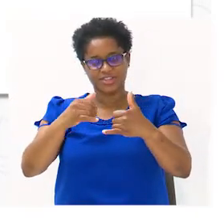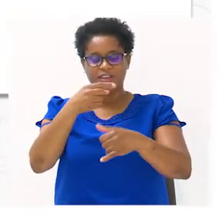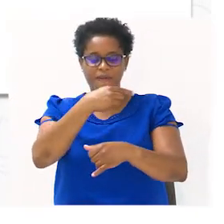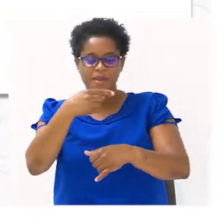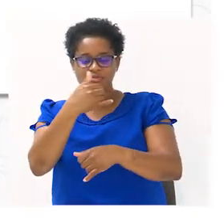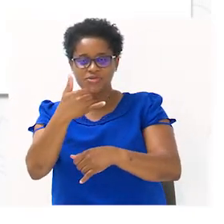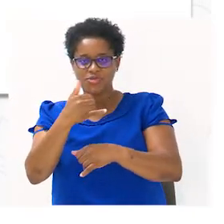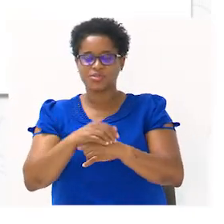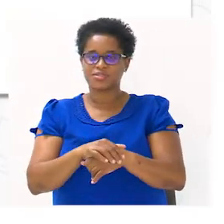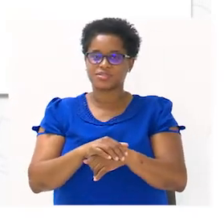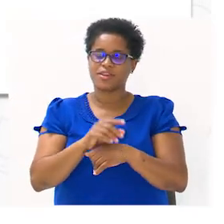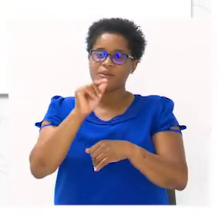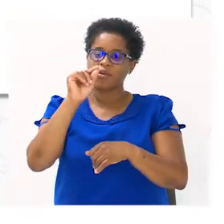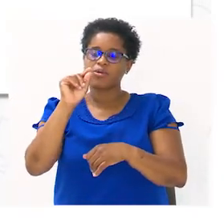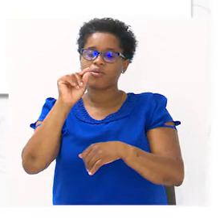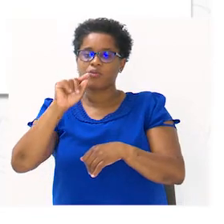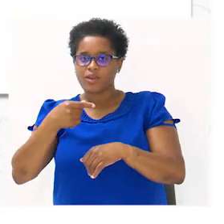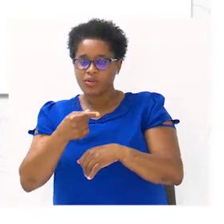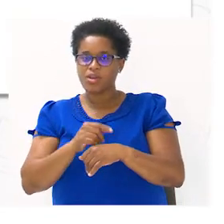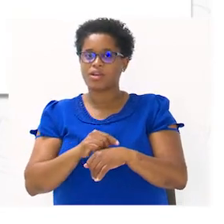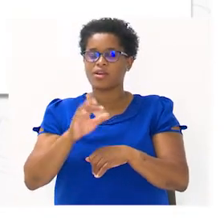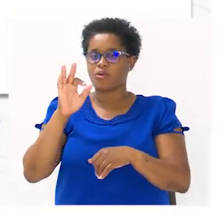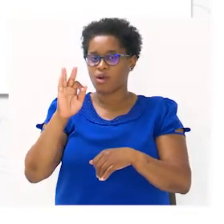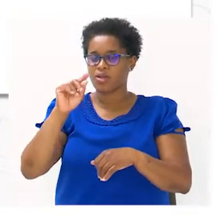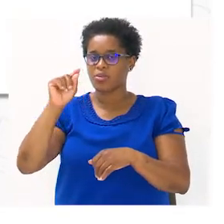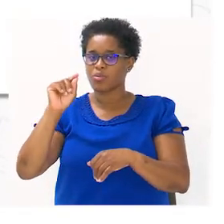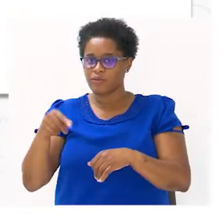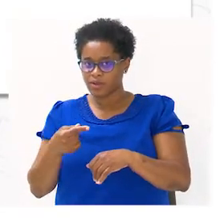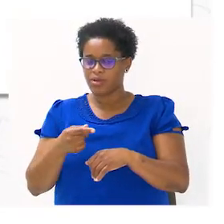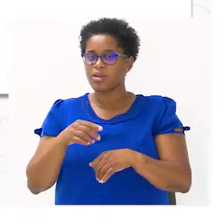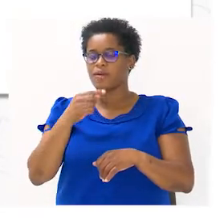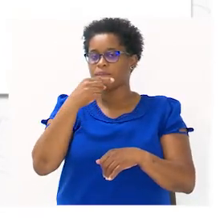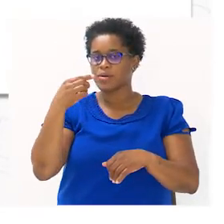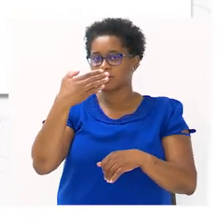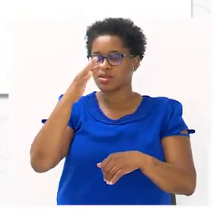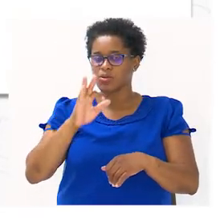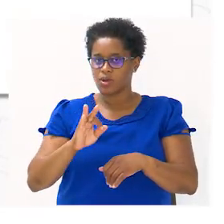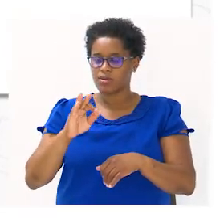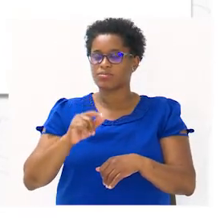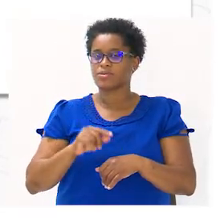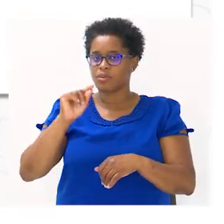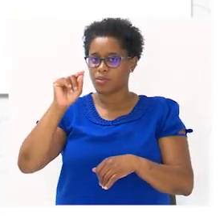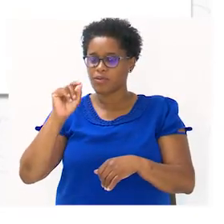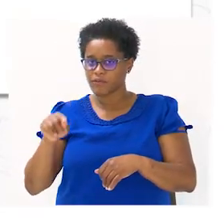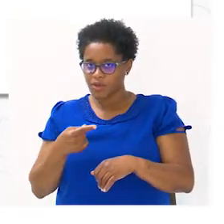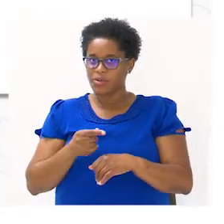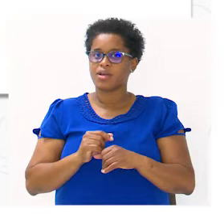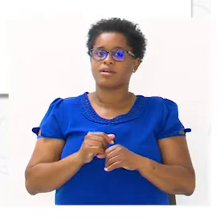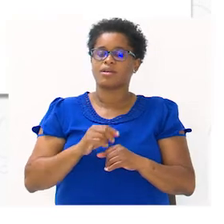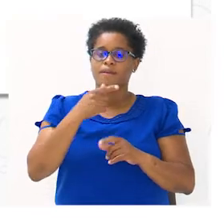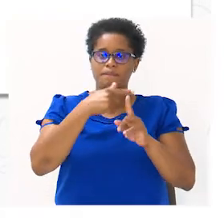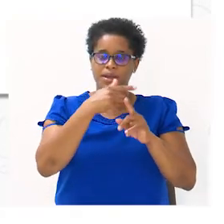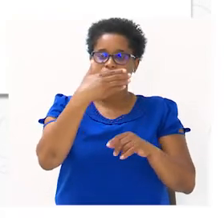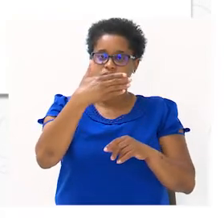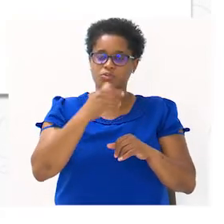números. Menos 2, ponto e vírgula, 4, ponto e vírgula, menos 7 quartos, ponto